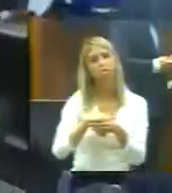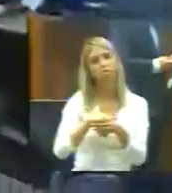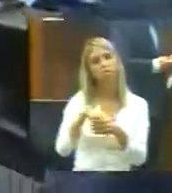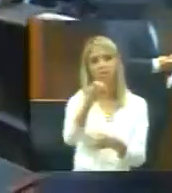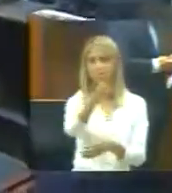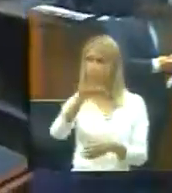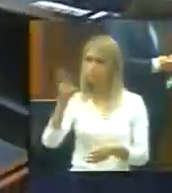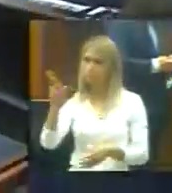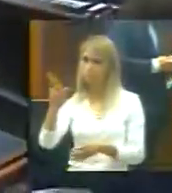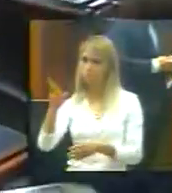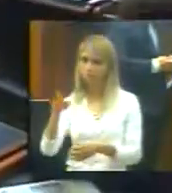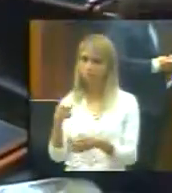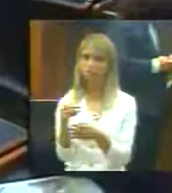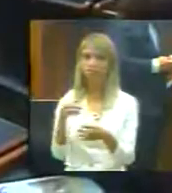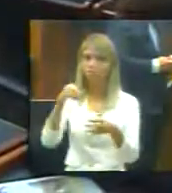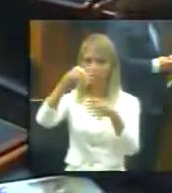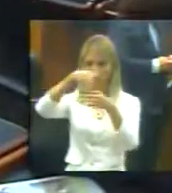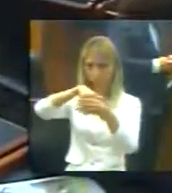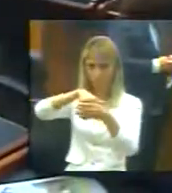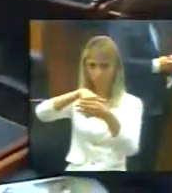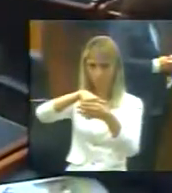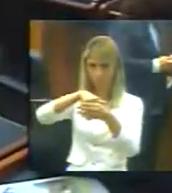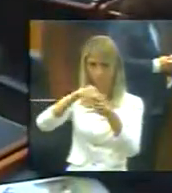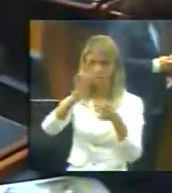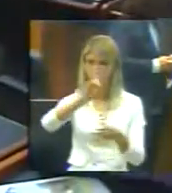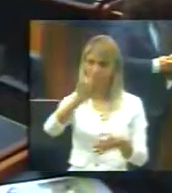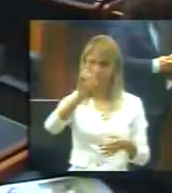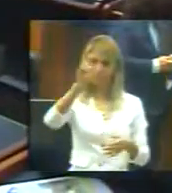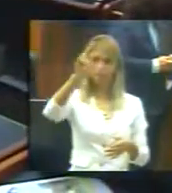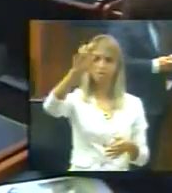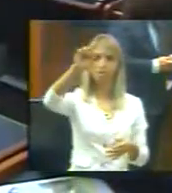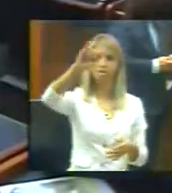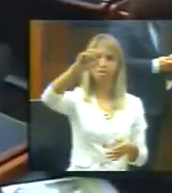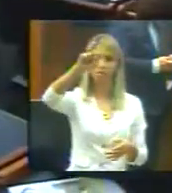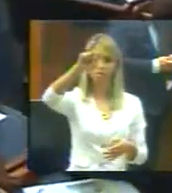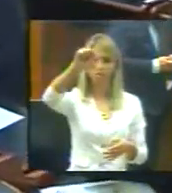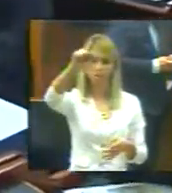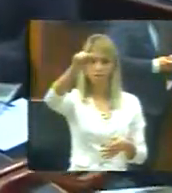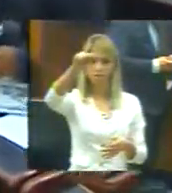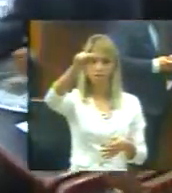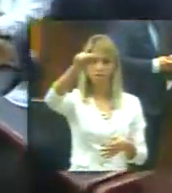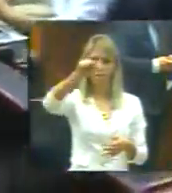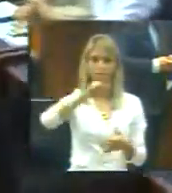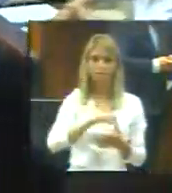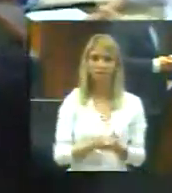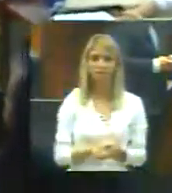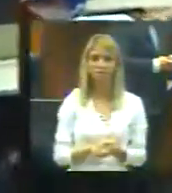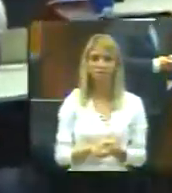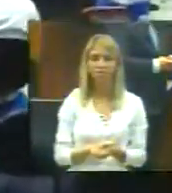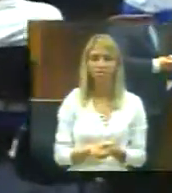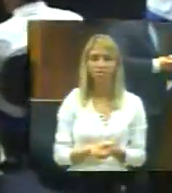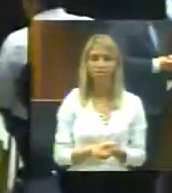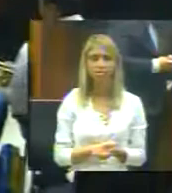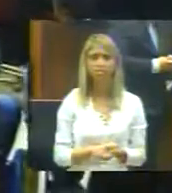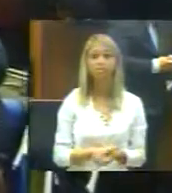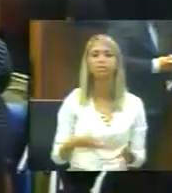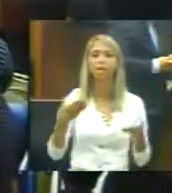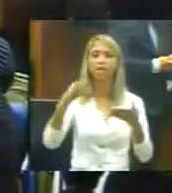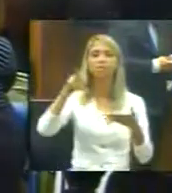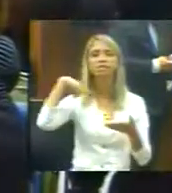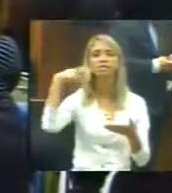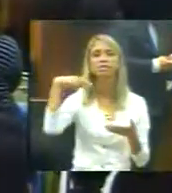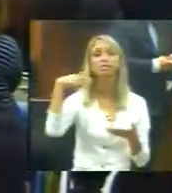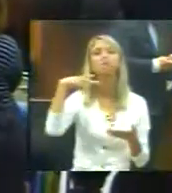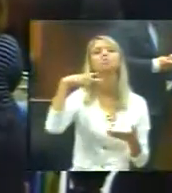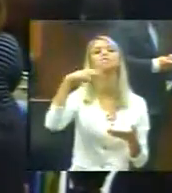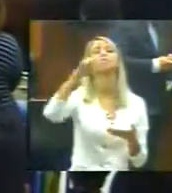Eu voto na nobre vereadora Raíssa. Com a palavra, o nobre vereador Gabriel